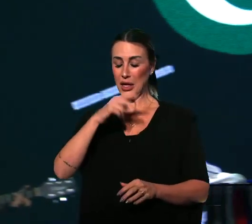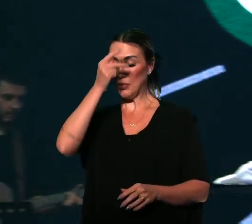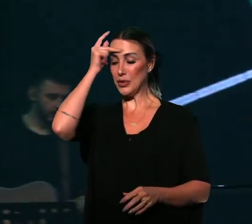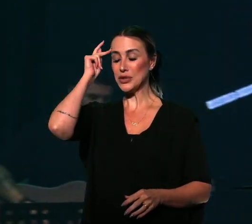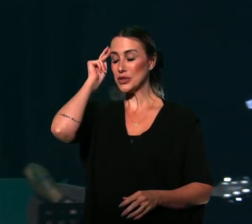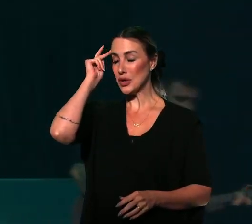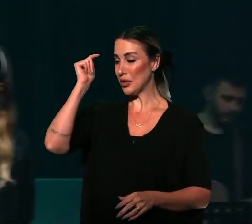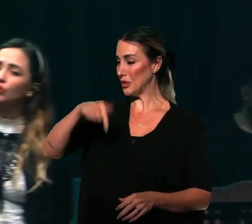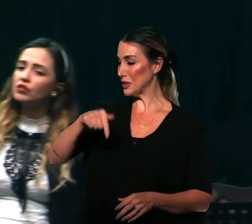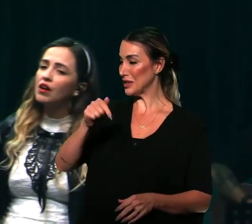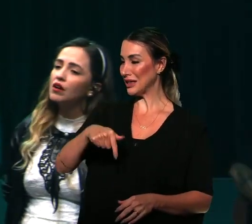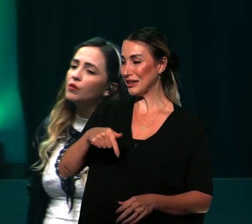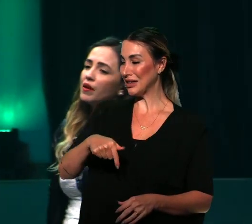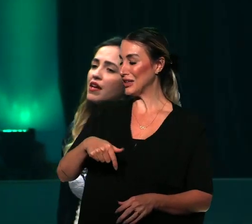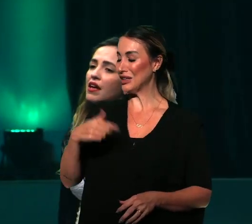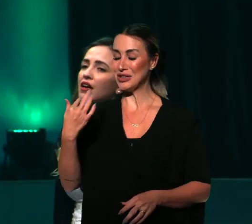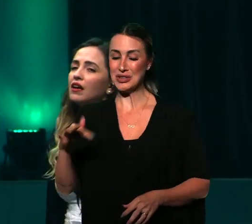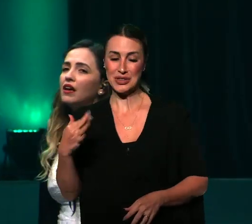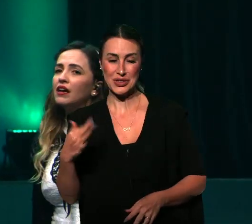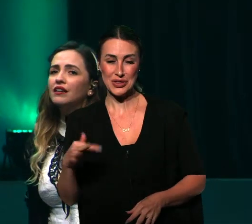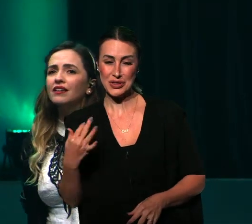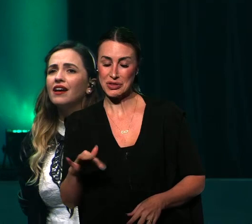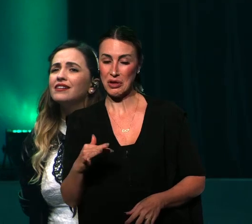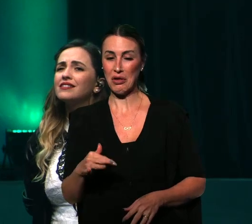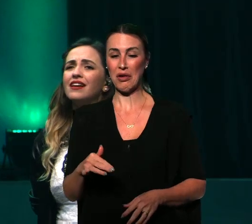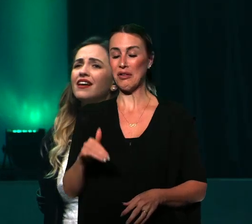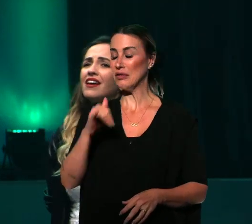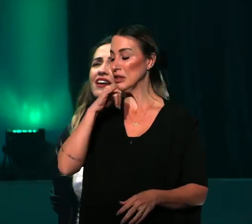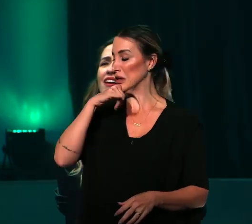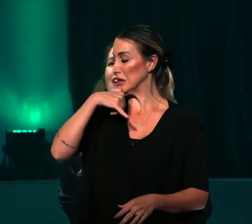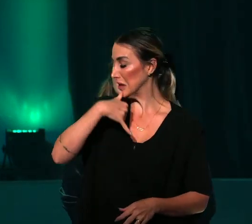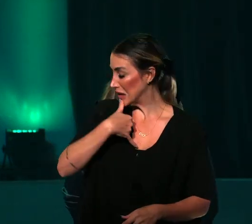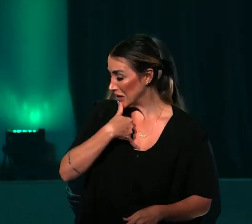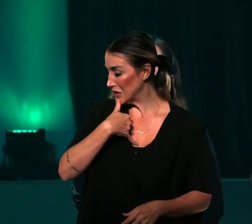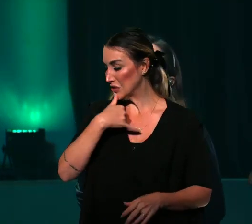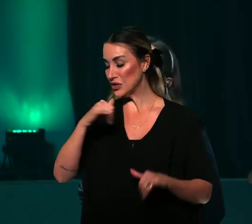Pai, que eles possam liberar o perdão, Pai.